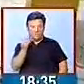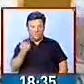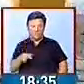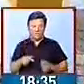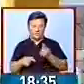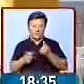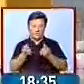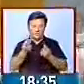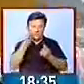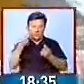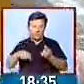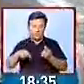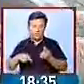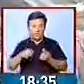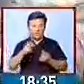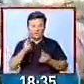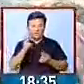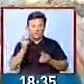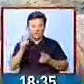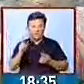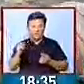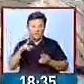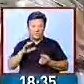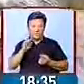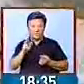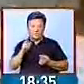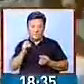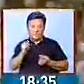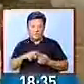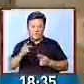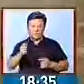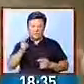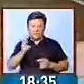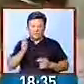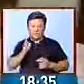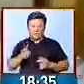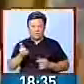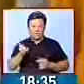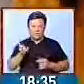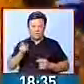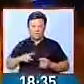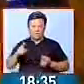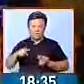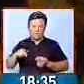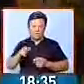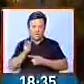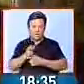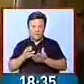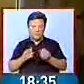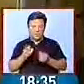que se vive aqui em Vila Nova de Cerveira. 35 anos já de Bienal de Arte e